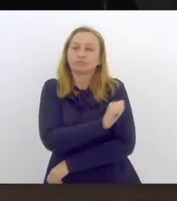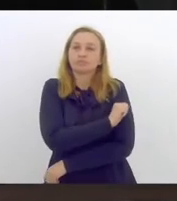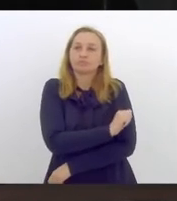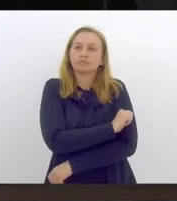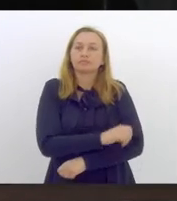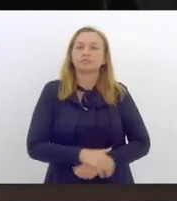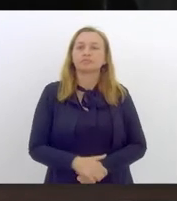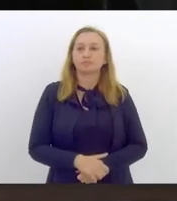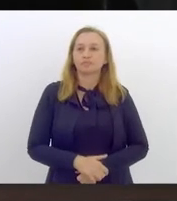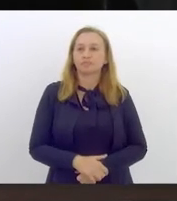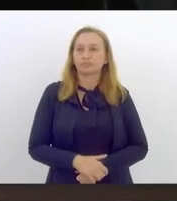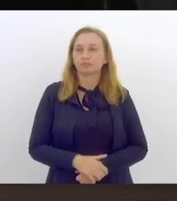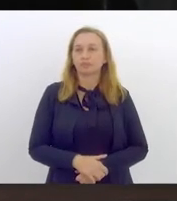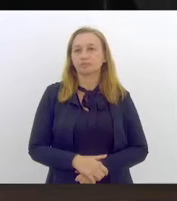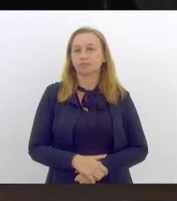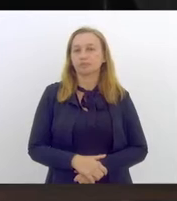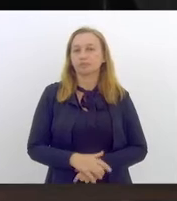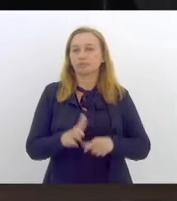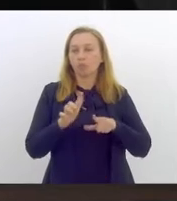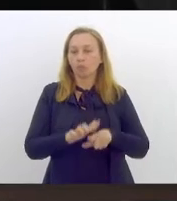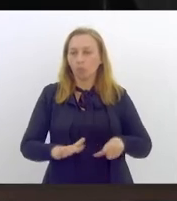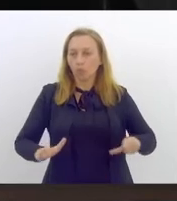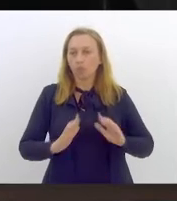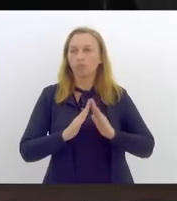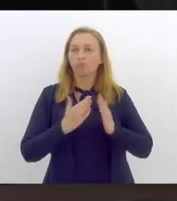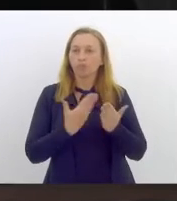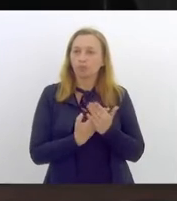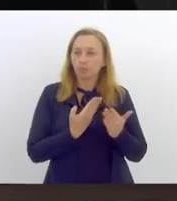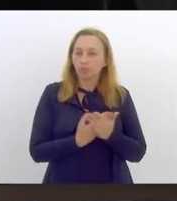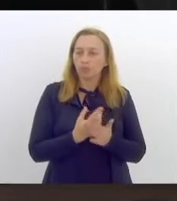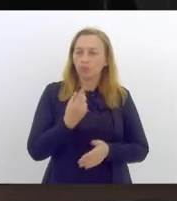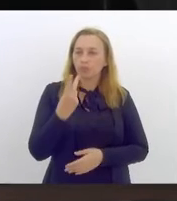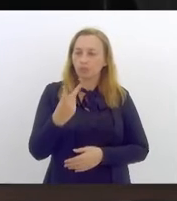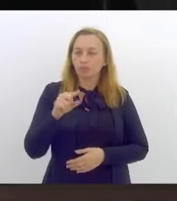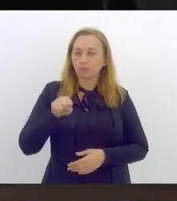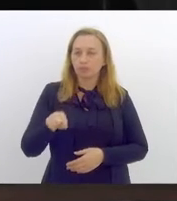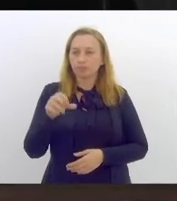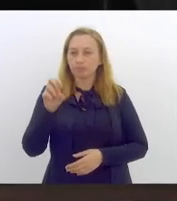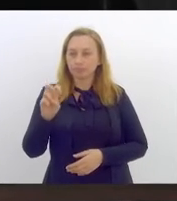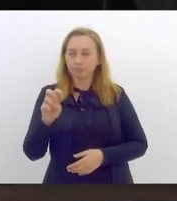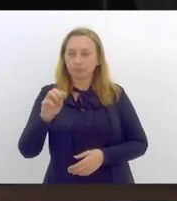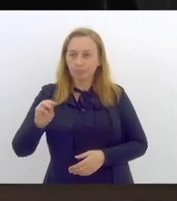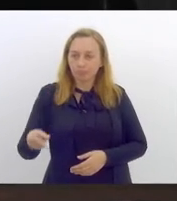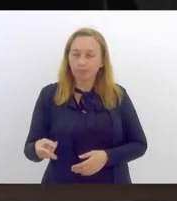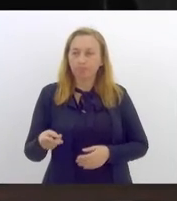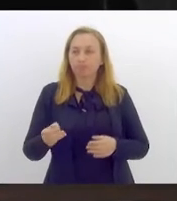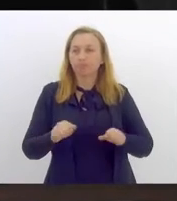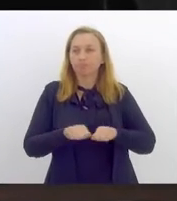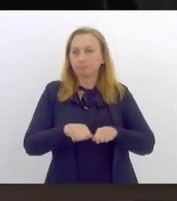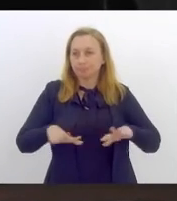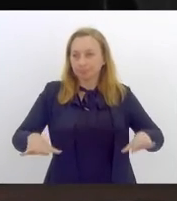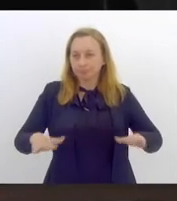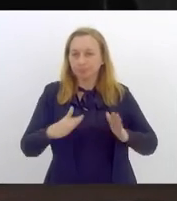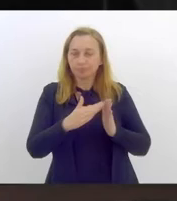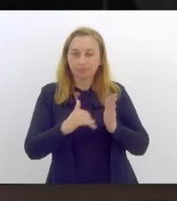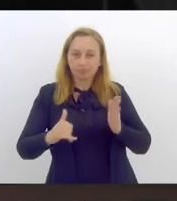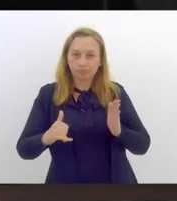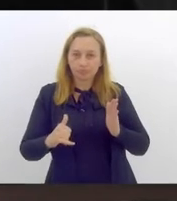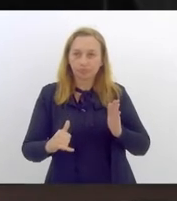fluxo escolar, há um corte de 2,5 milhões. Ou seja, a pandemia que tirou os